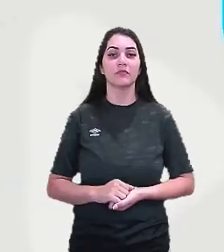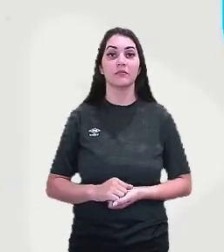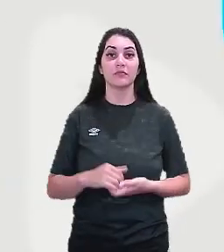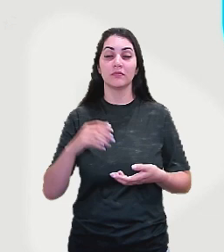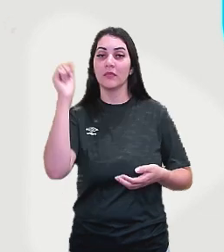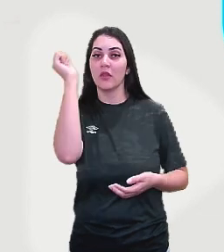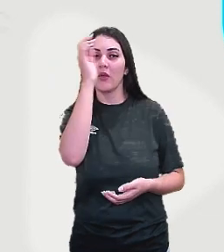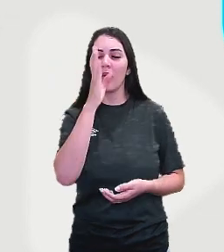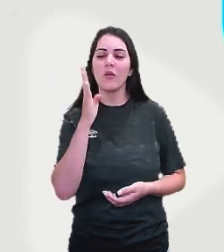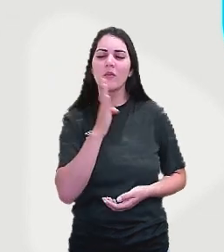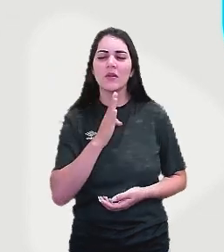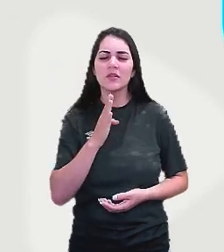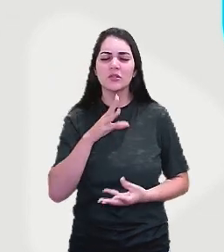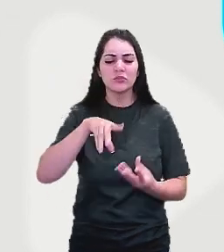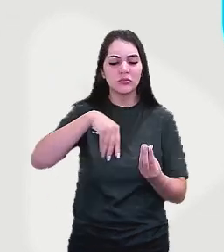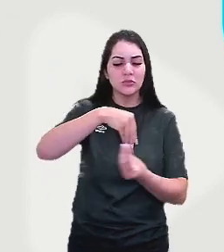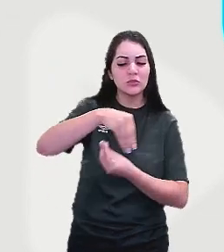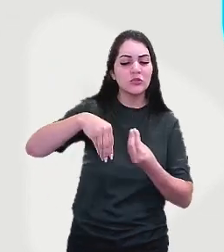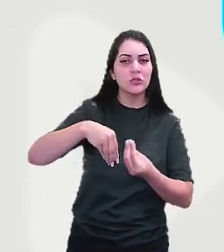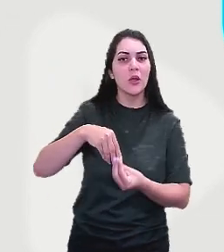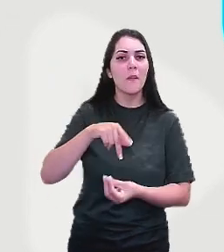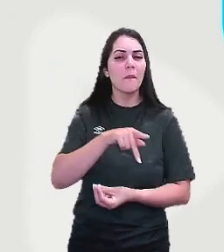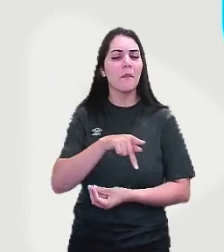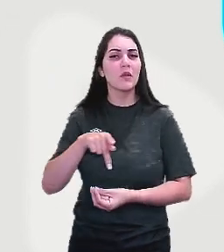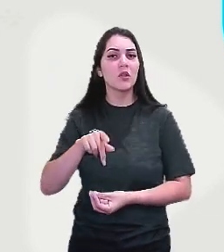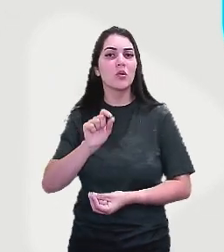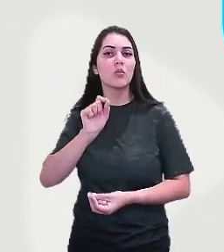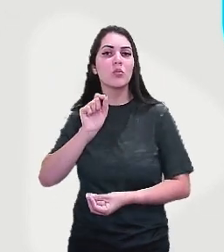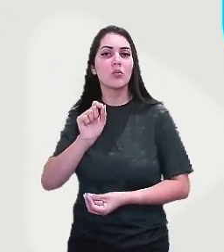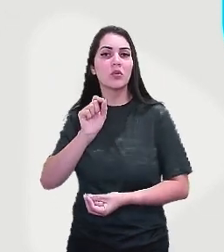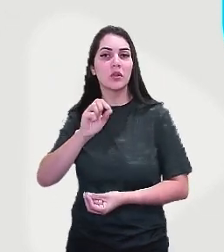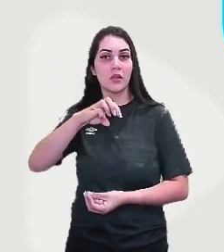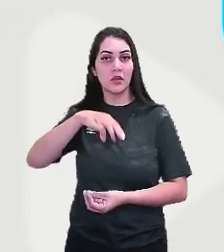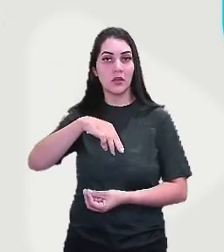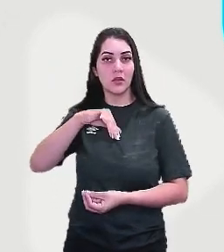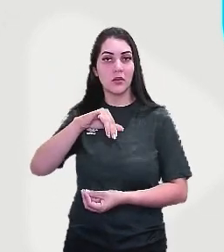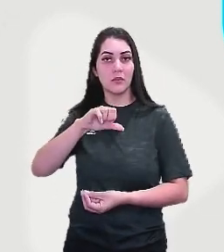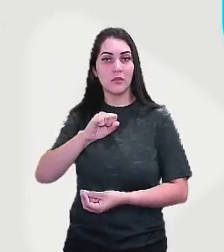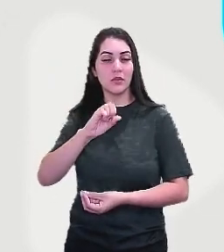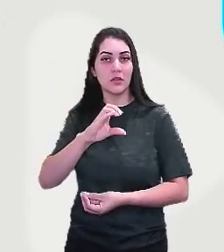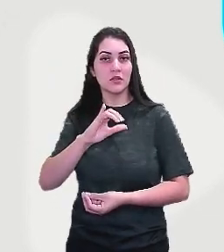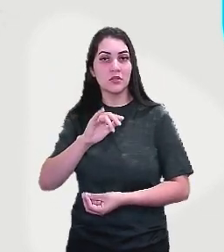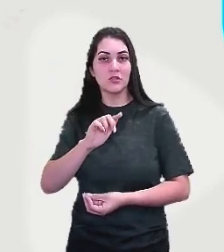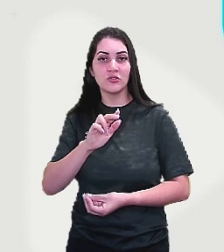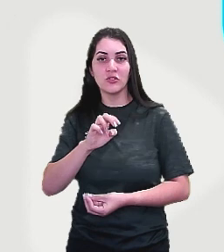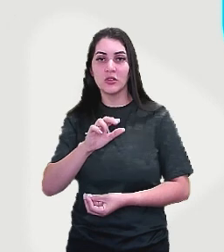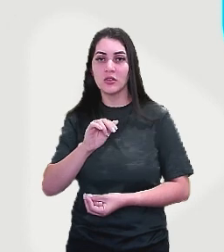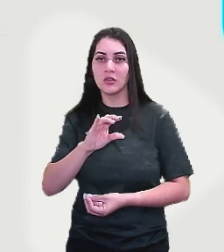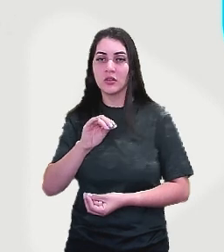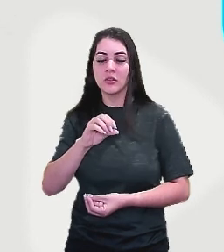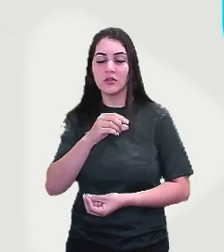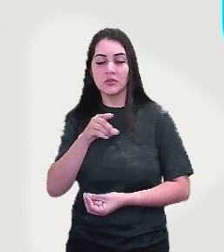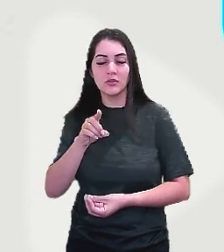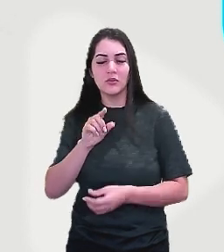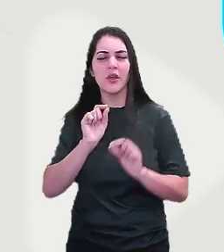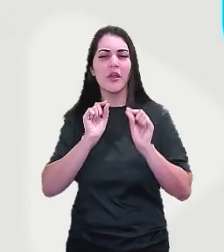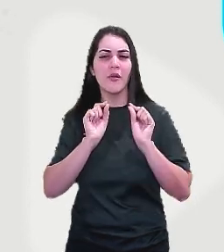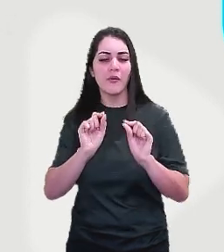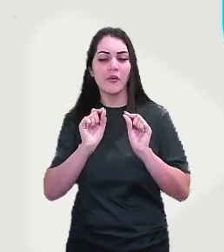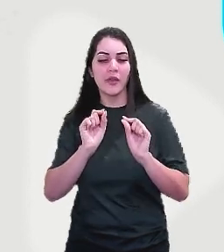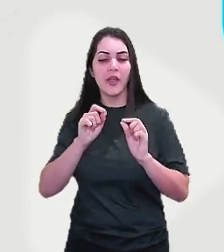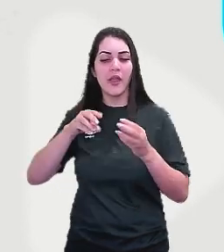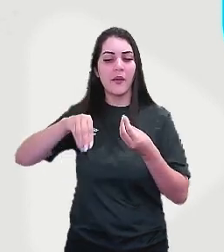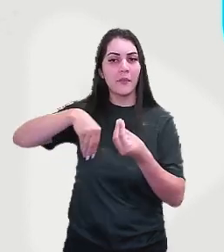Um Brasil de miscigenação. Professor, o que é miscigenação? Vamos ver? Ou mestiçagem, consiste